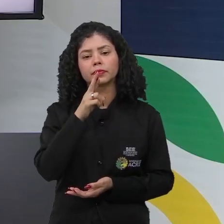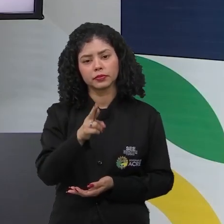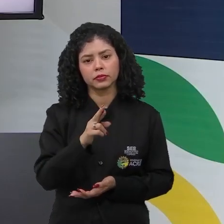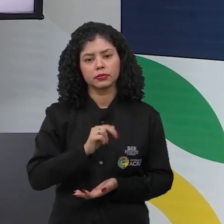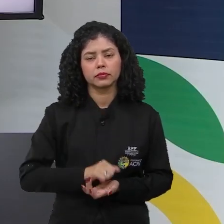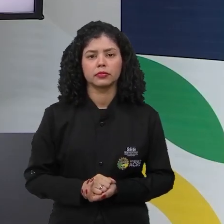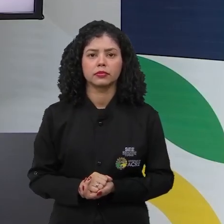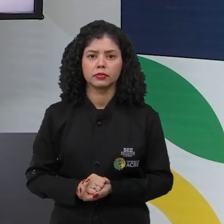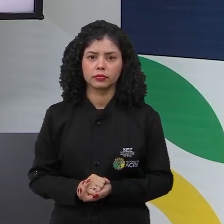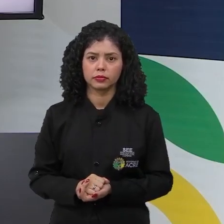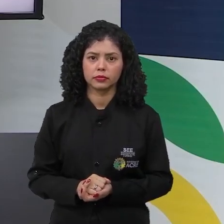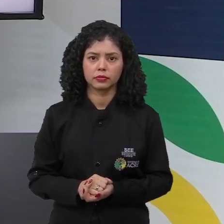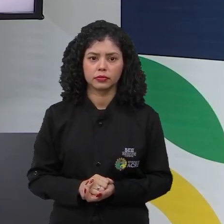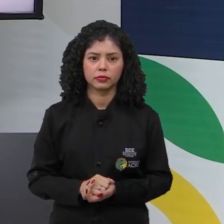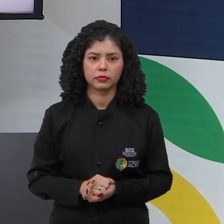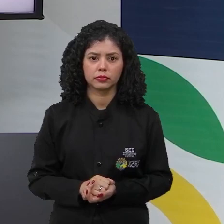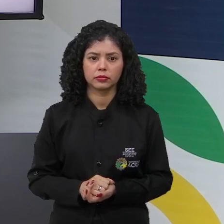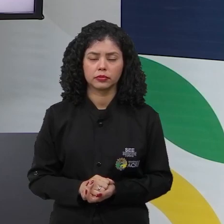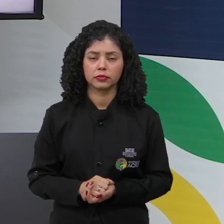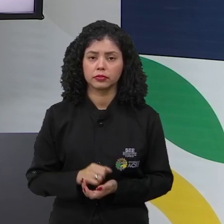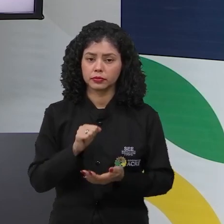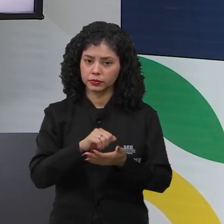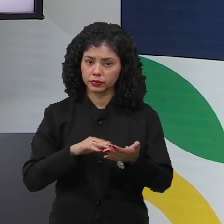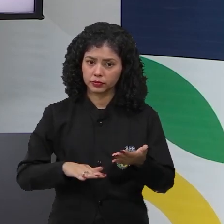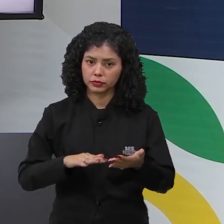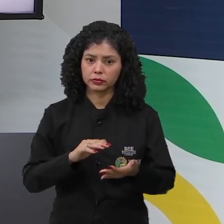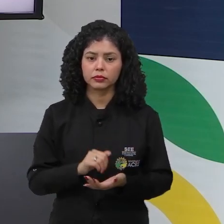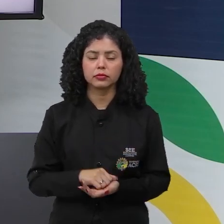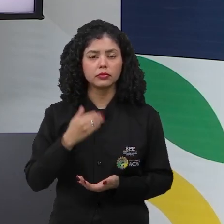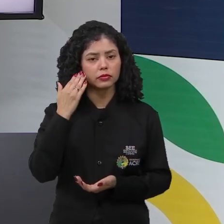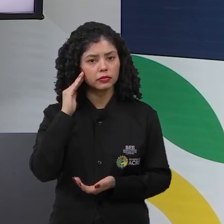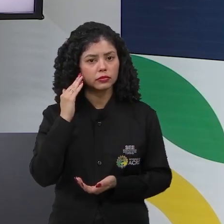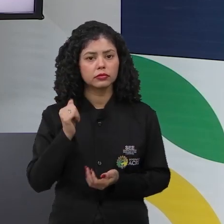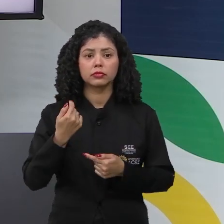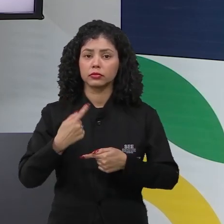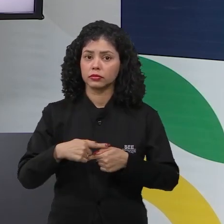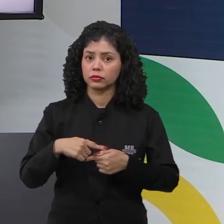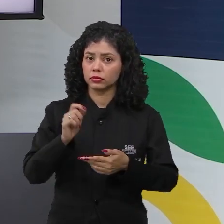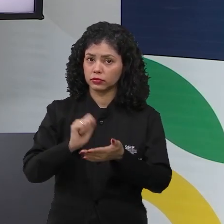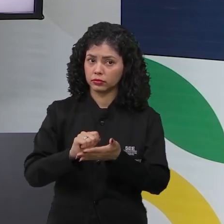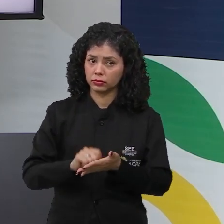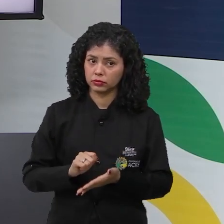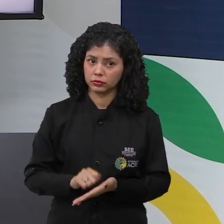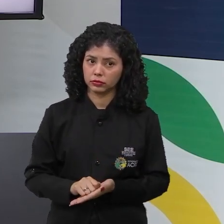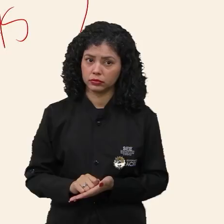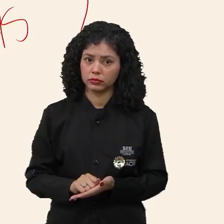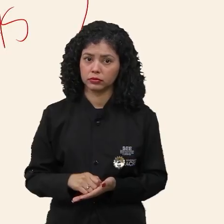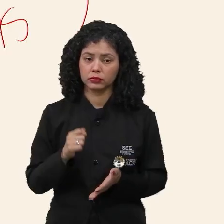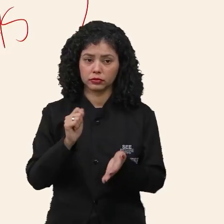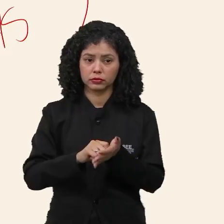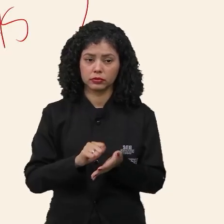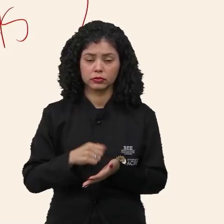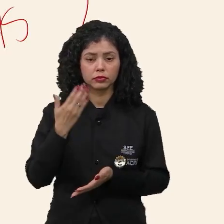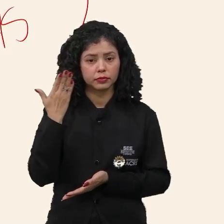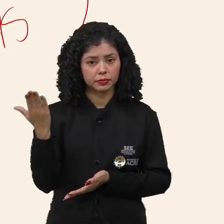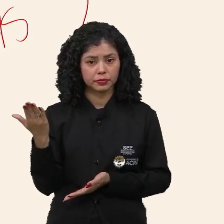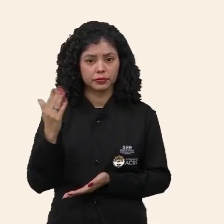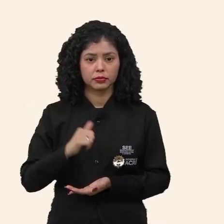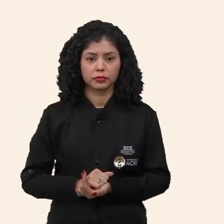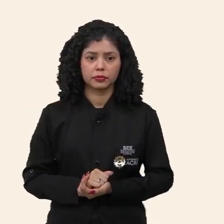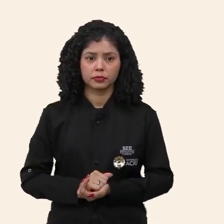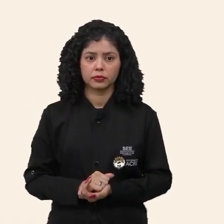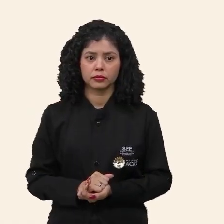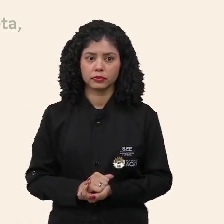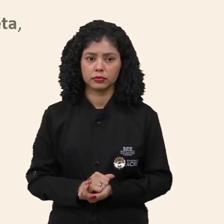acertamos o gabarito dessa atividade, compreendendo gramática descritiva e prescritiva. Vamos lá?